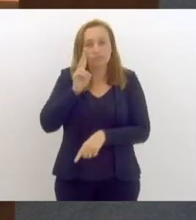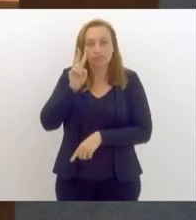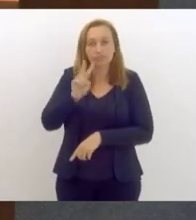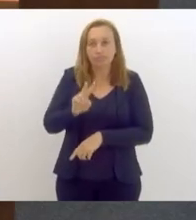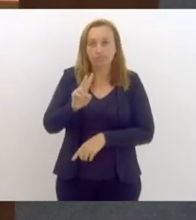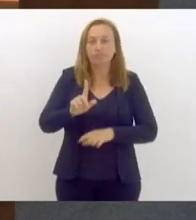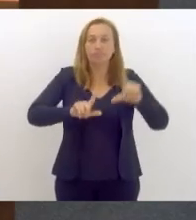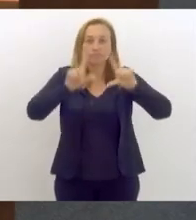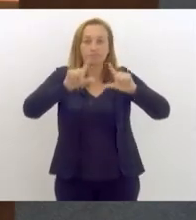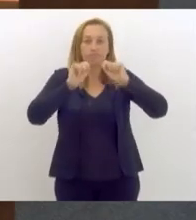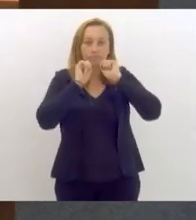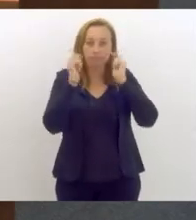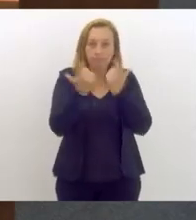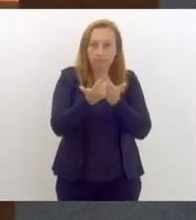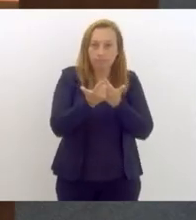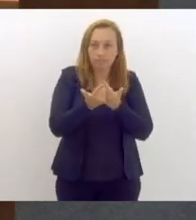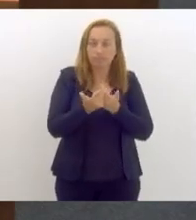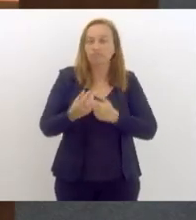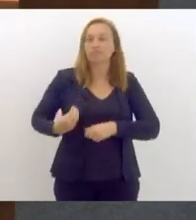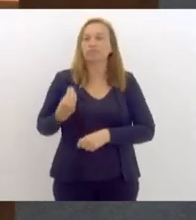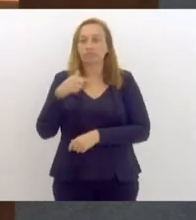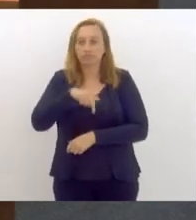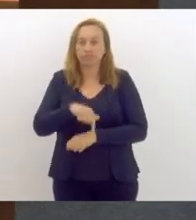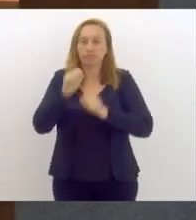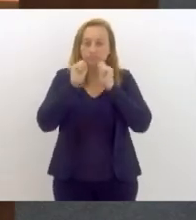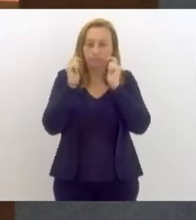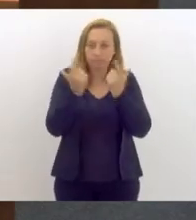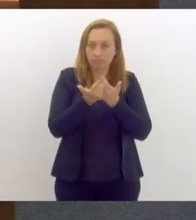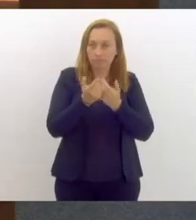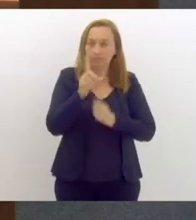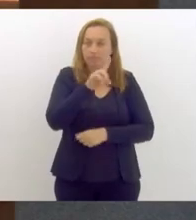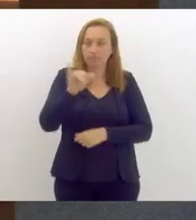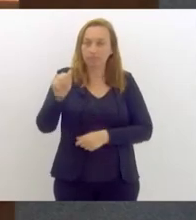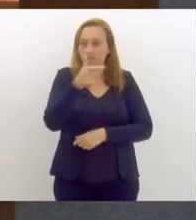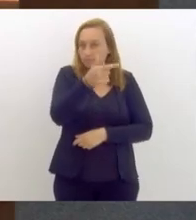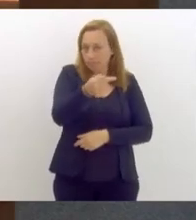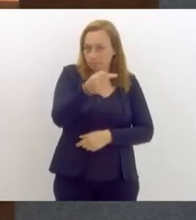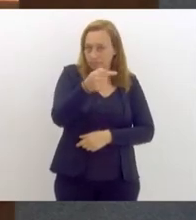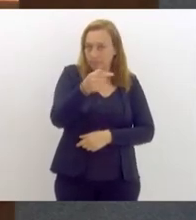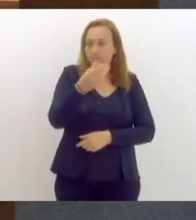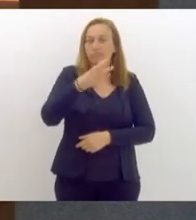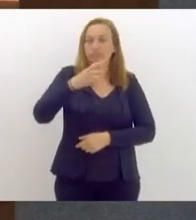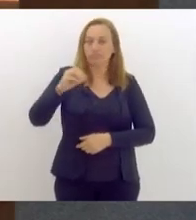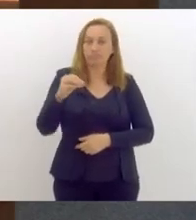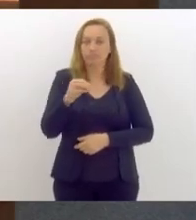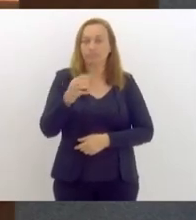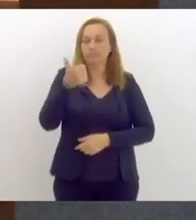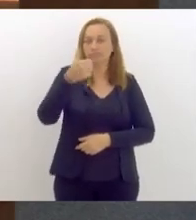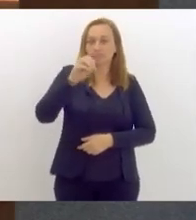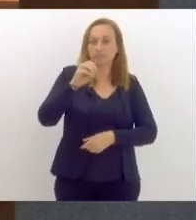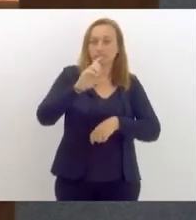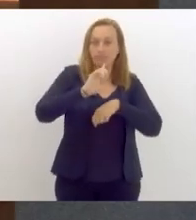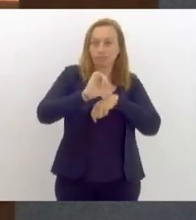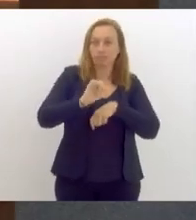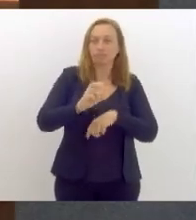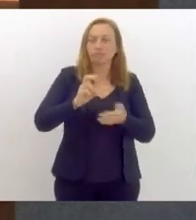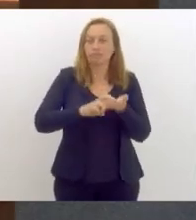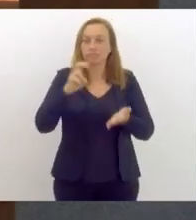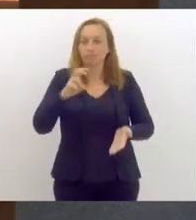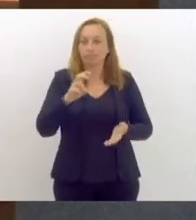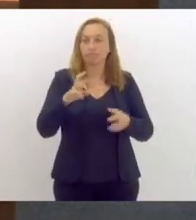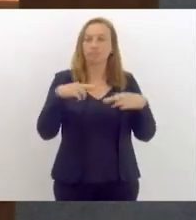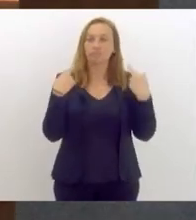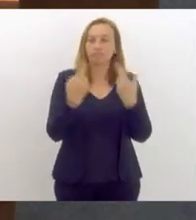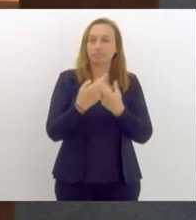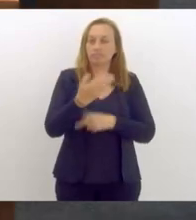pela TV alerj para estarem aqui na Assembleia Legislativa no dia 7 de Março às 10 horas da manhã porque faremos uma